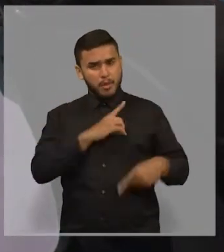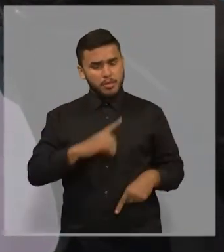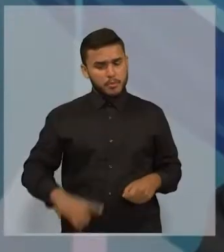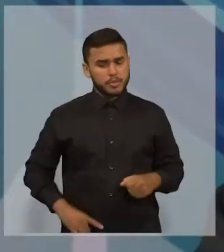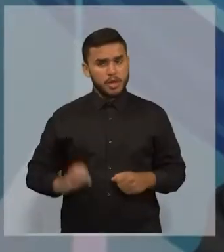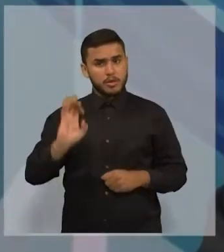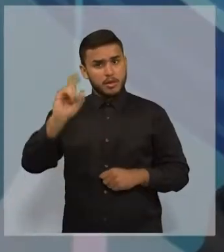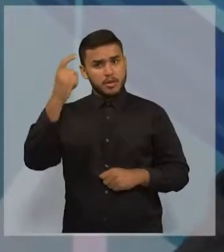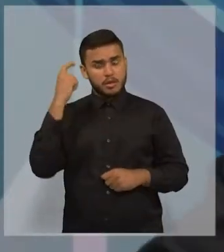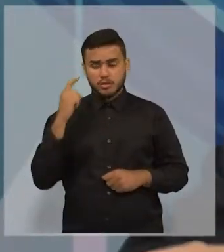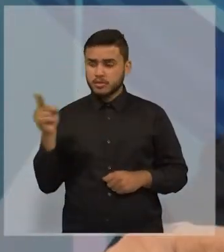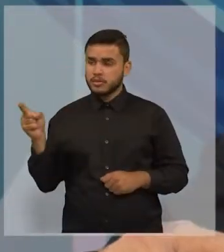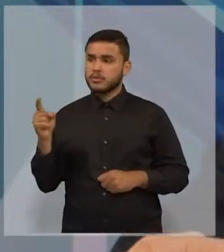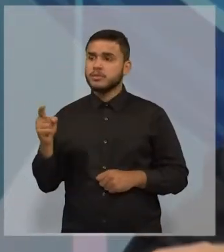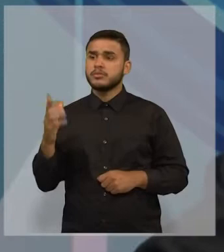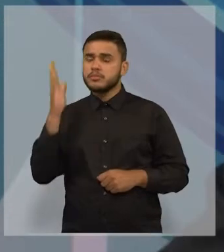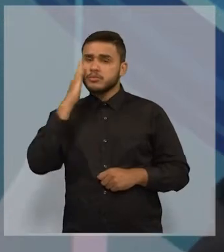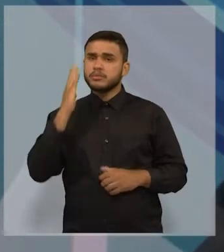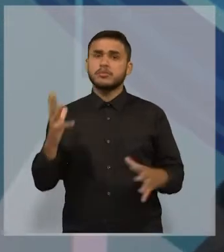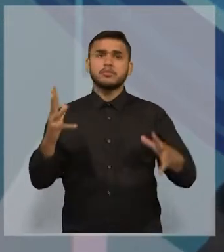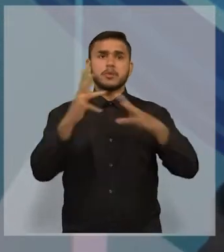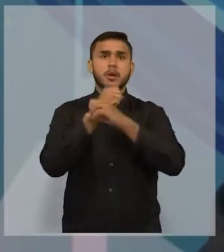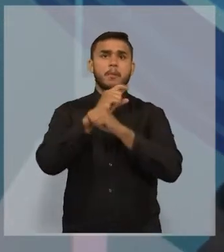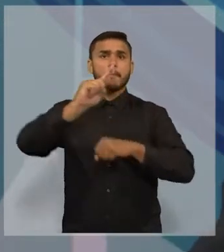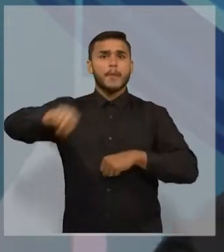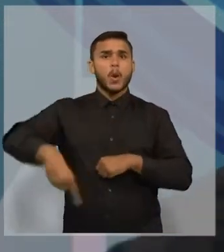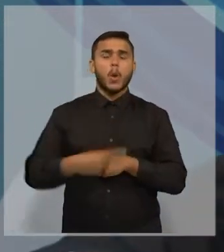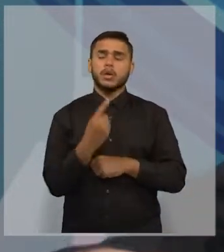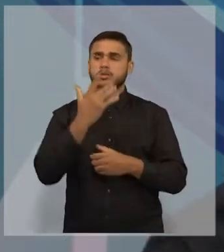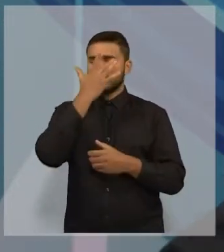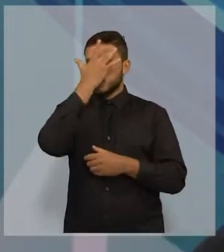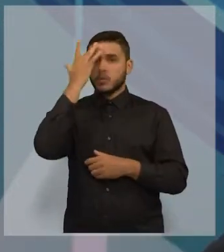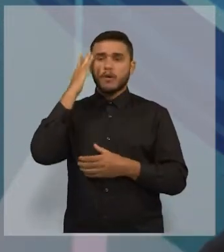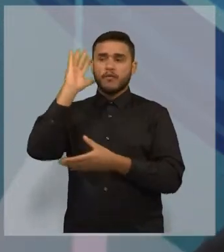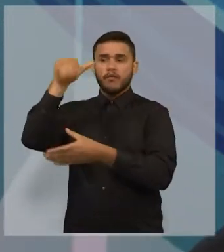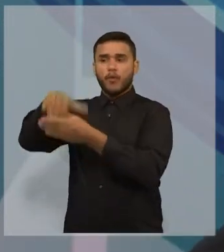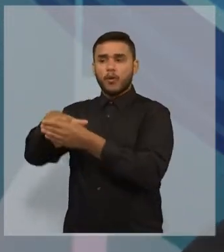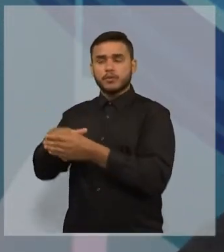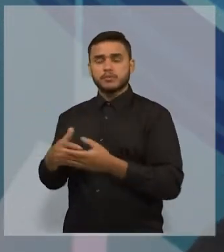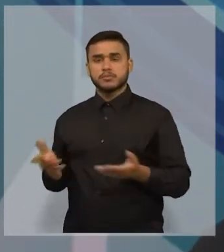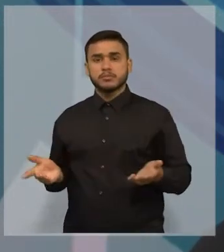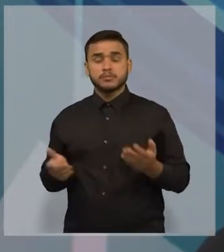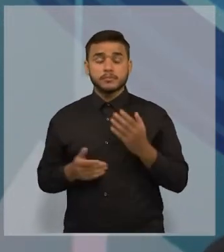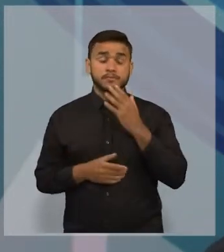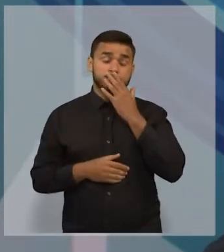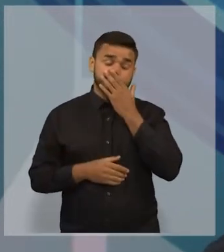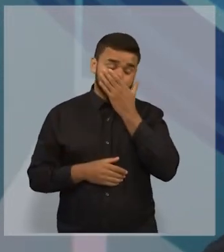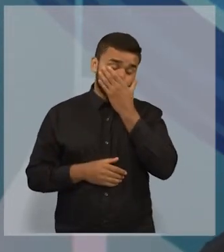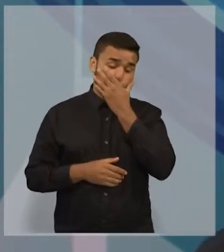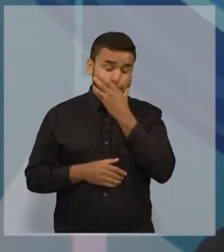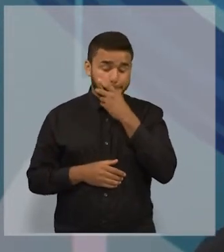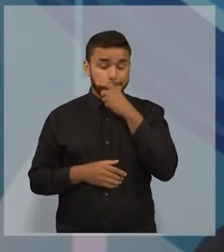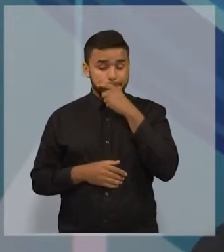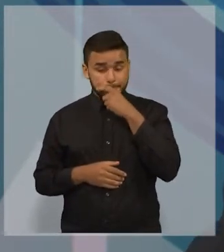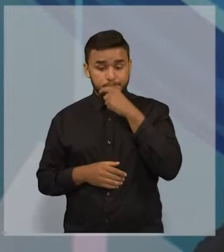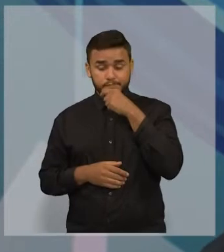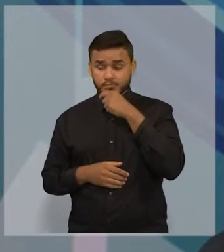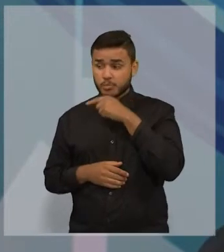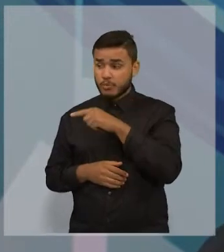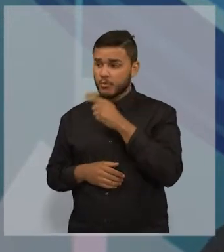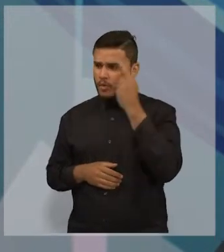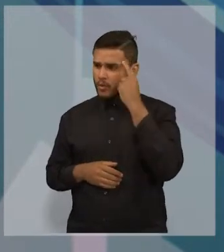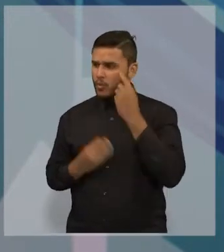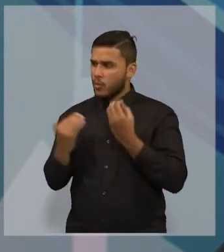tinha participação política como deputado, né, que ganhou não sei quanto, que isso é uma outra confusão, né?